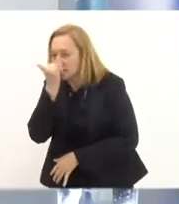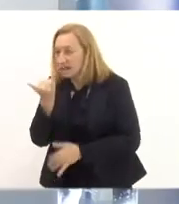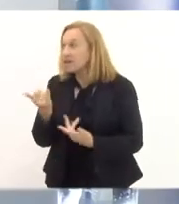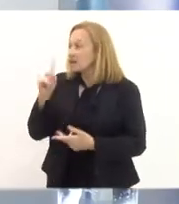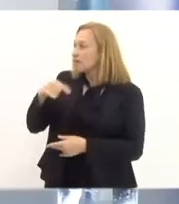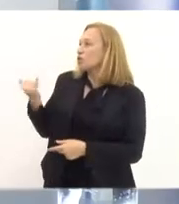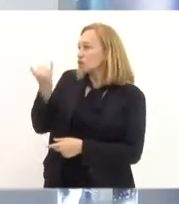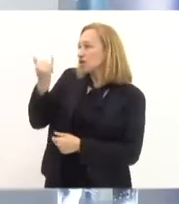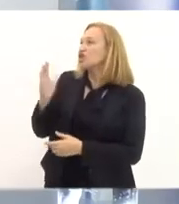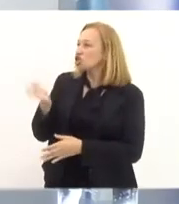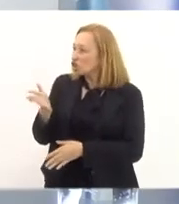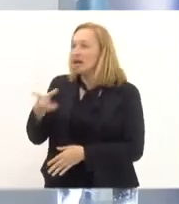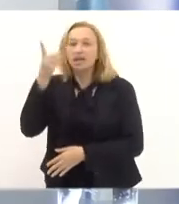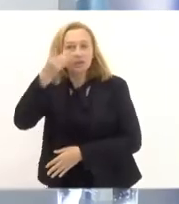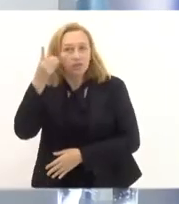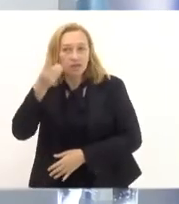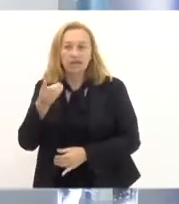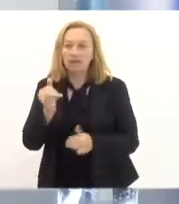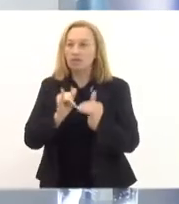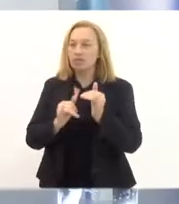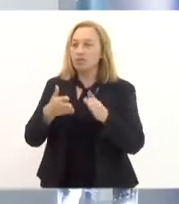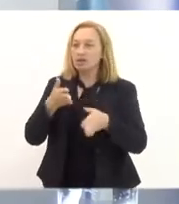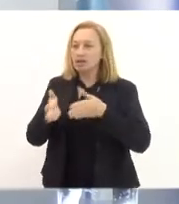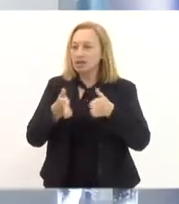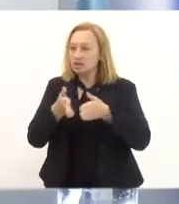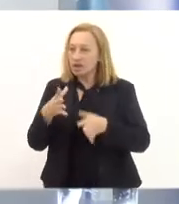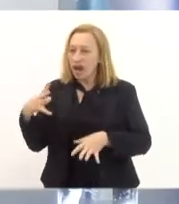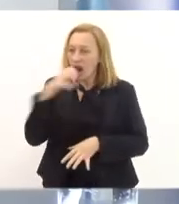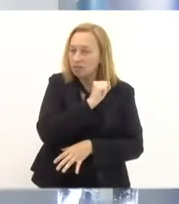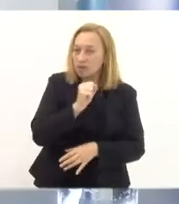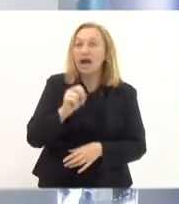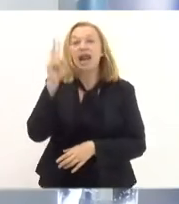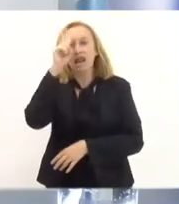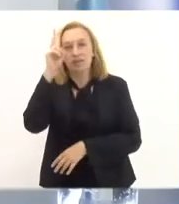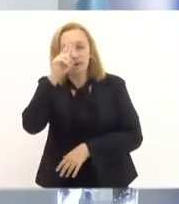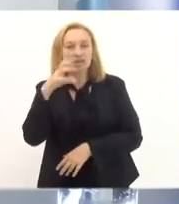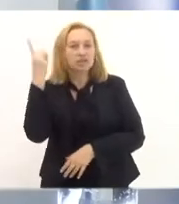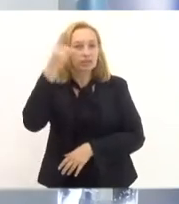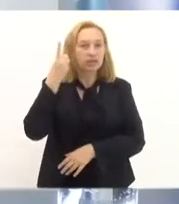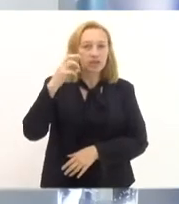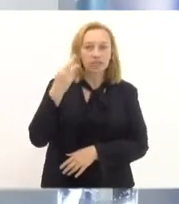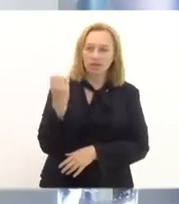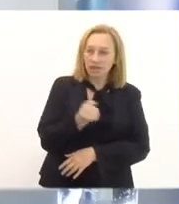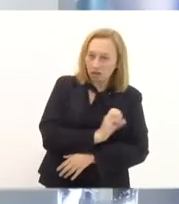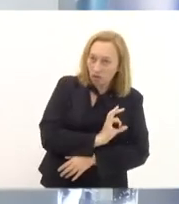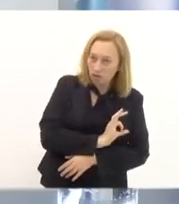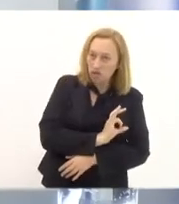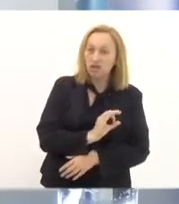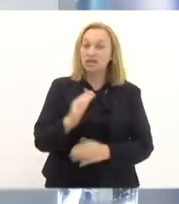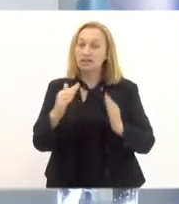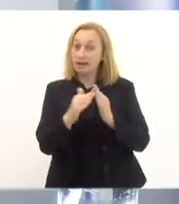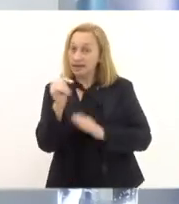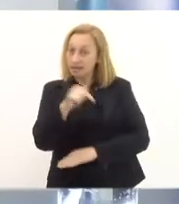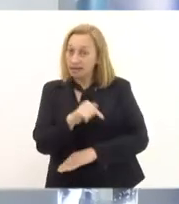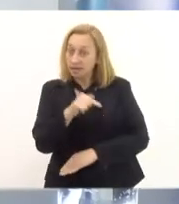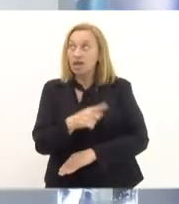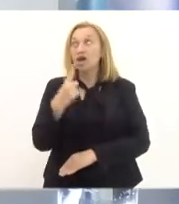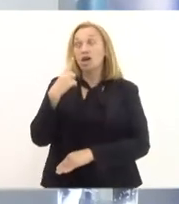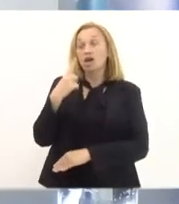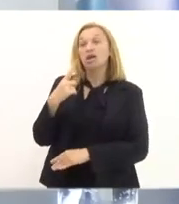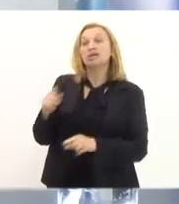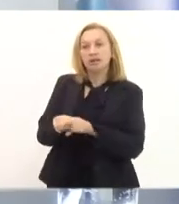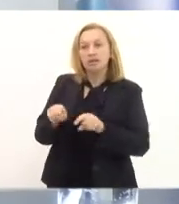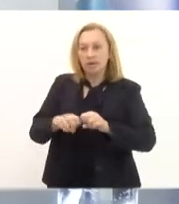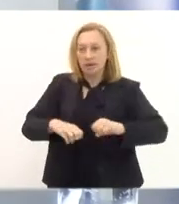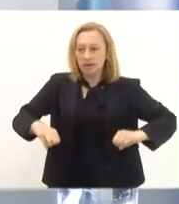já que o Nobre Deputado tem essa esse acesso mais fácil lembrando deputada Martha Rocha que determinado momento aqui nessa casa eu vejo no